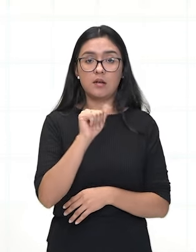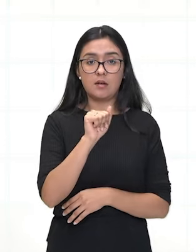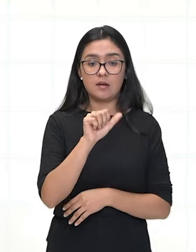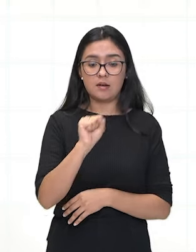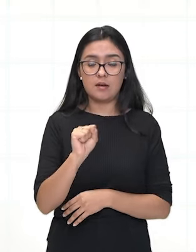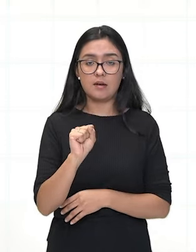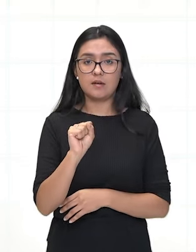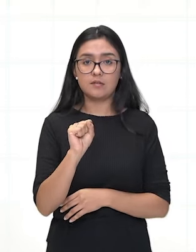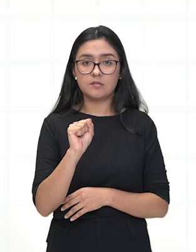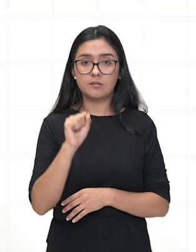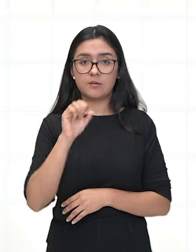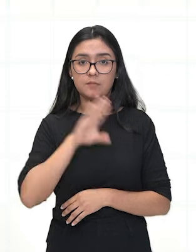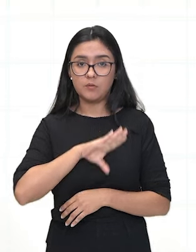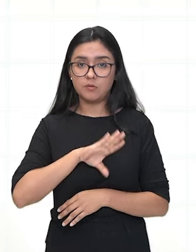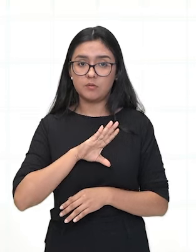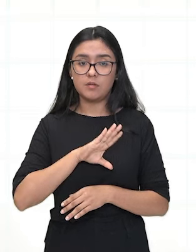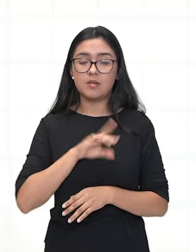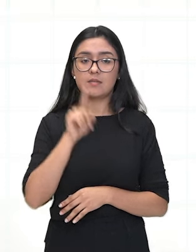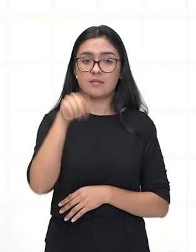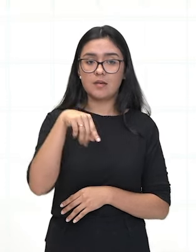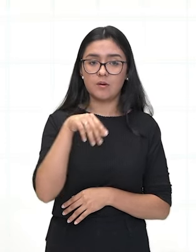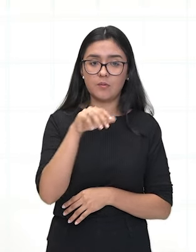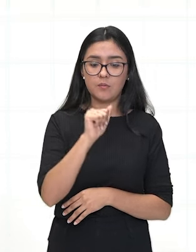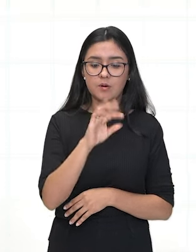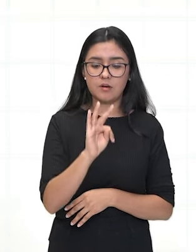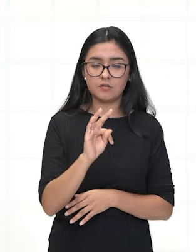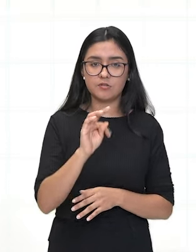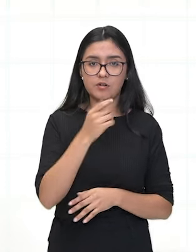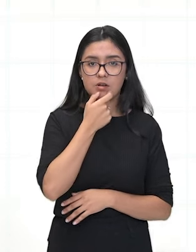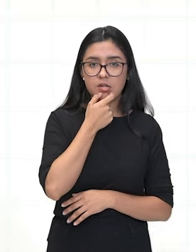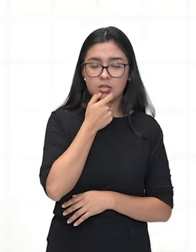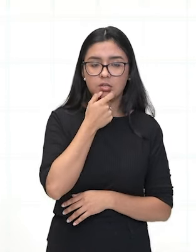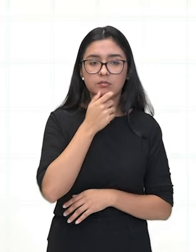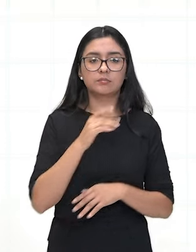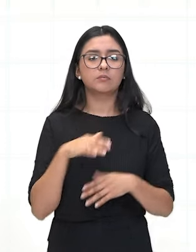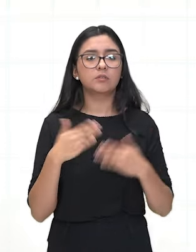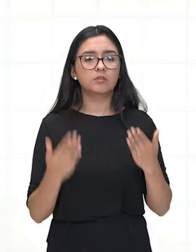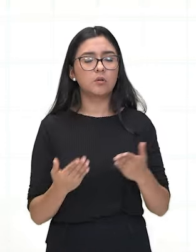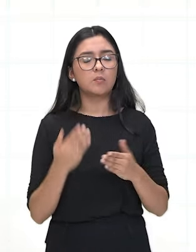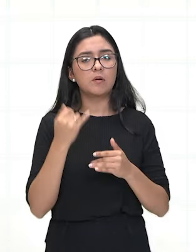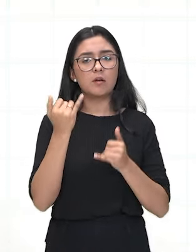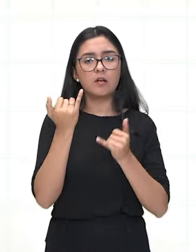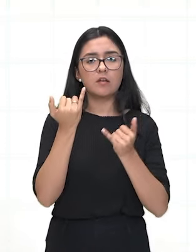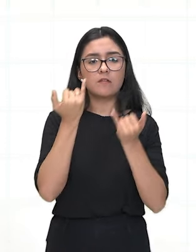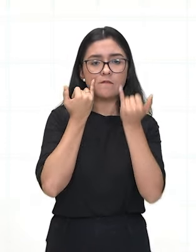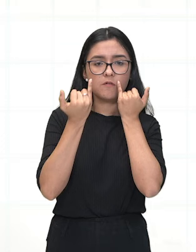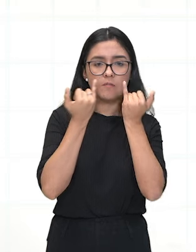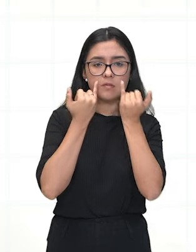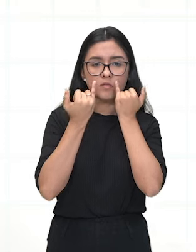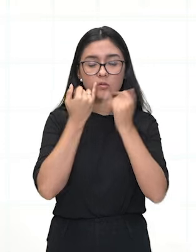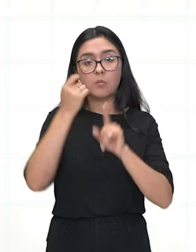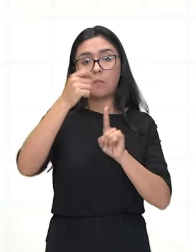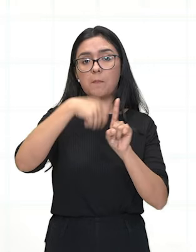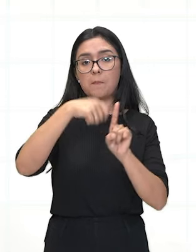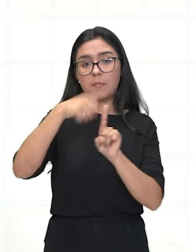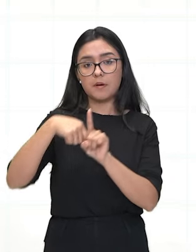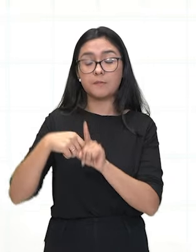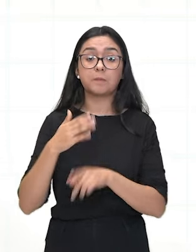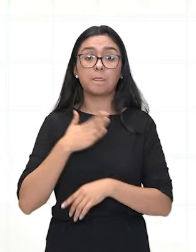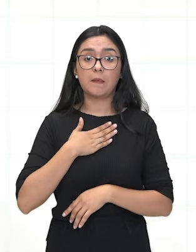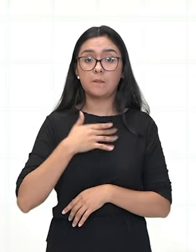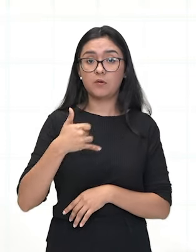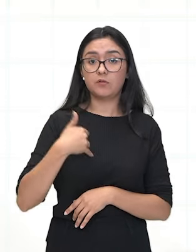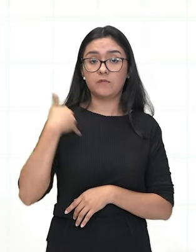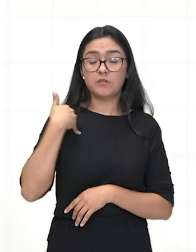at que você vai usar tudo bem agora quando eu quero uma informação sobre o mês por exemplo meu aniversário